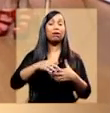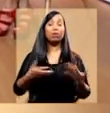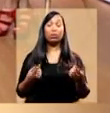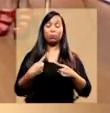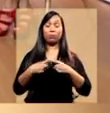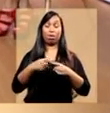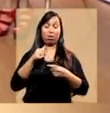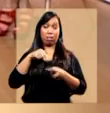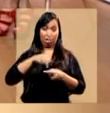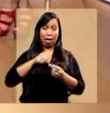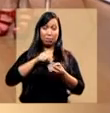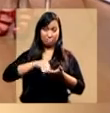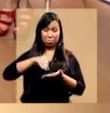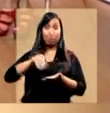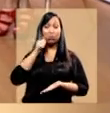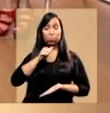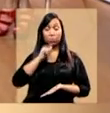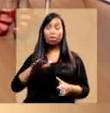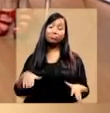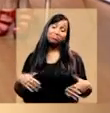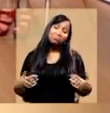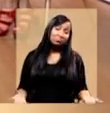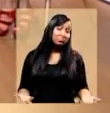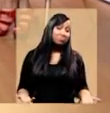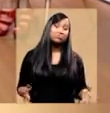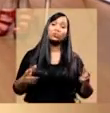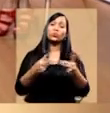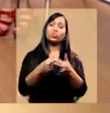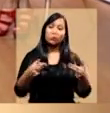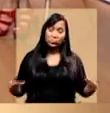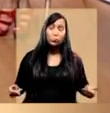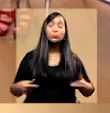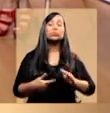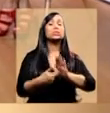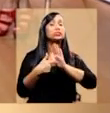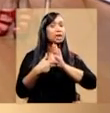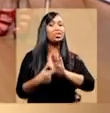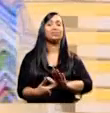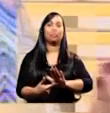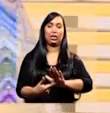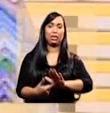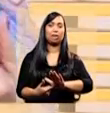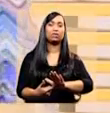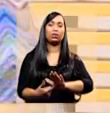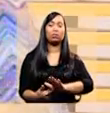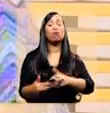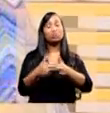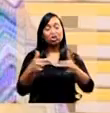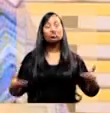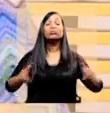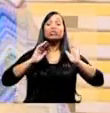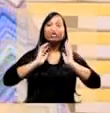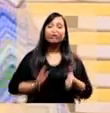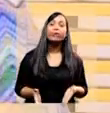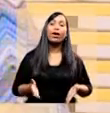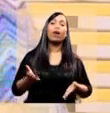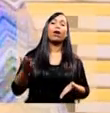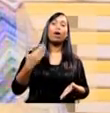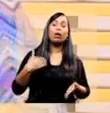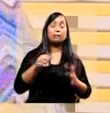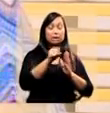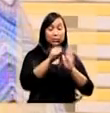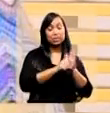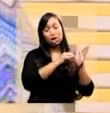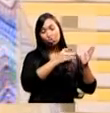uma secretaria da mulher, né? Então, e tudo isso aí reflete aquilo que foi construído ao longo